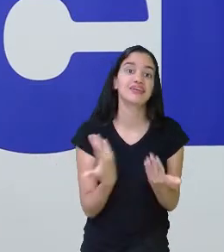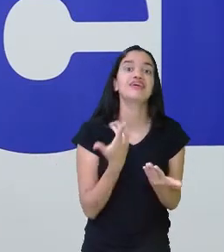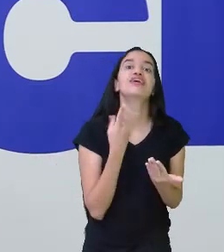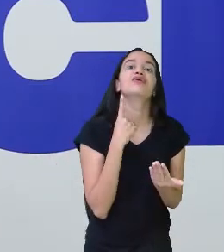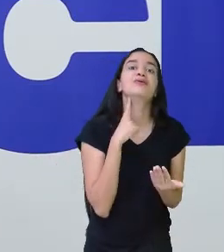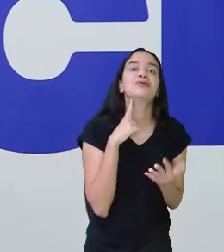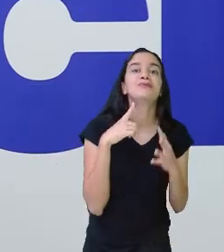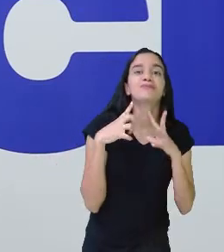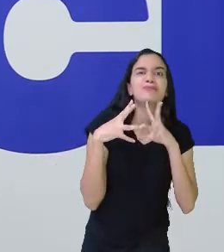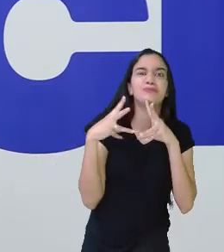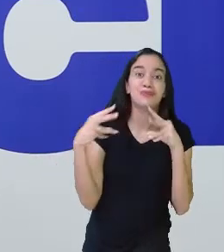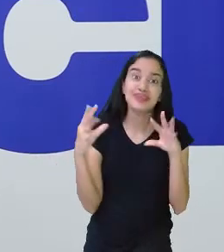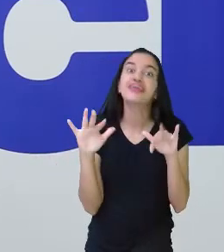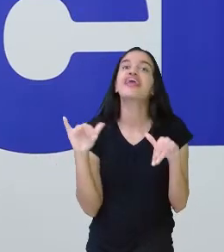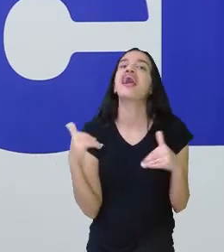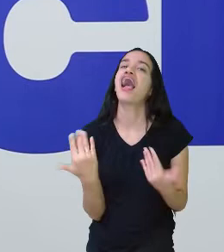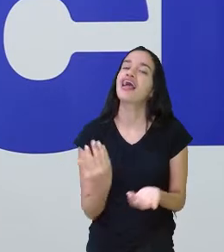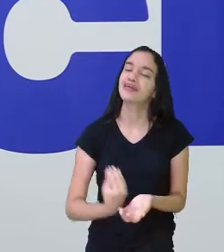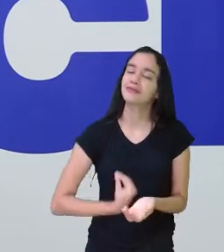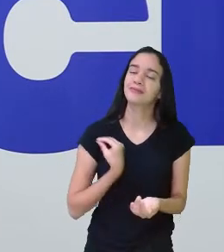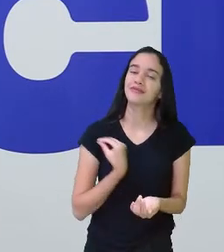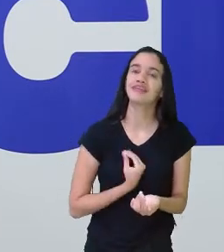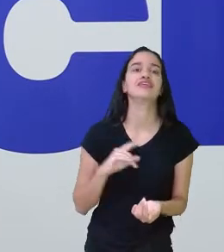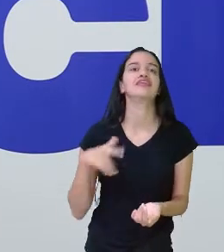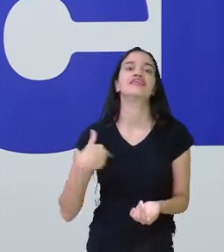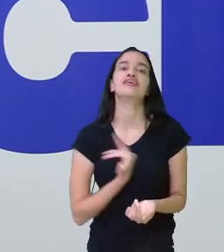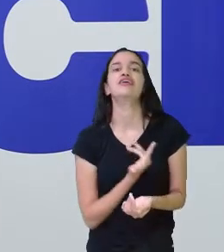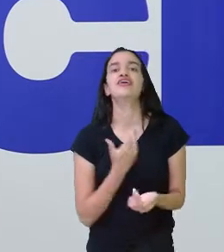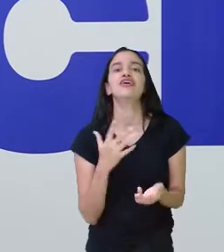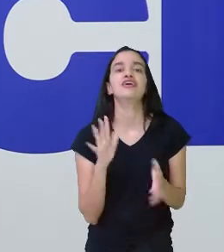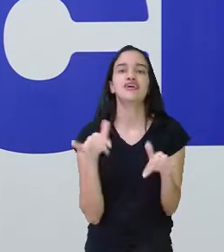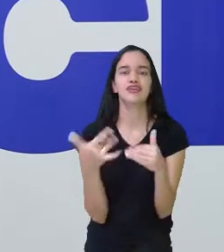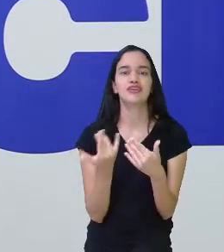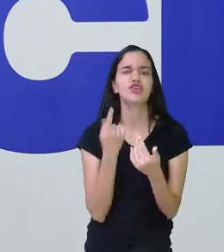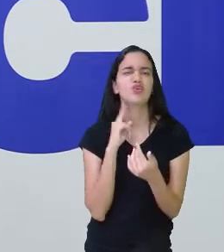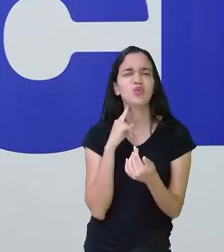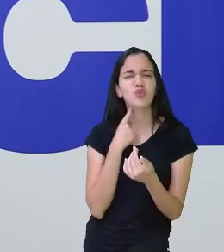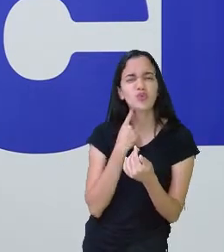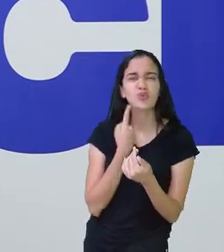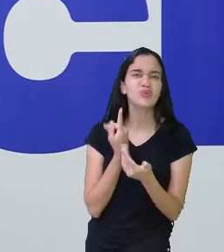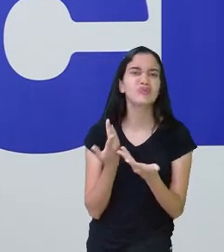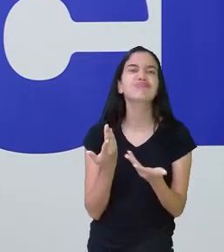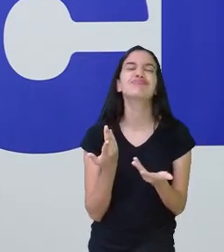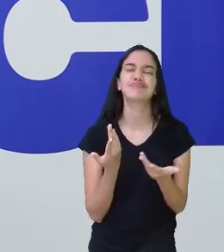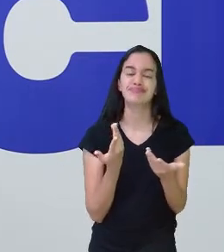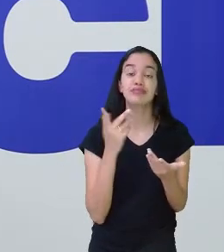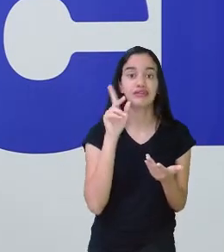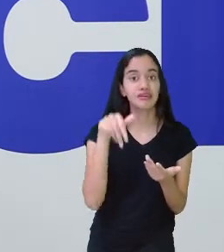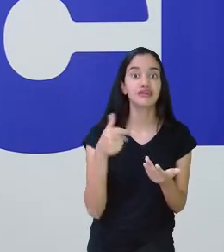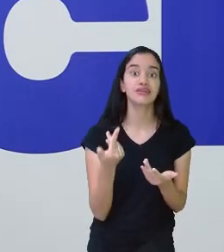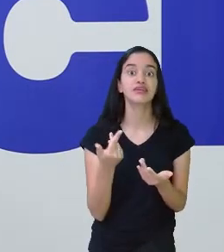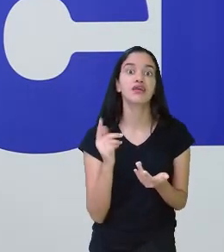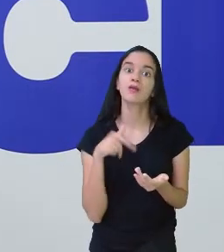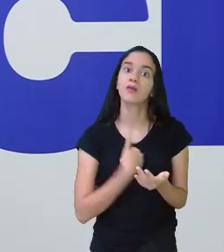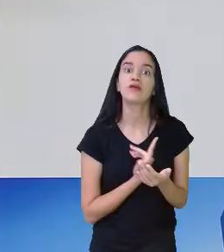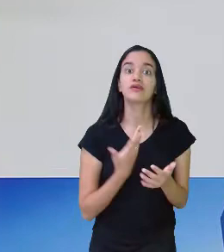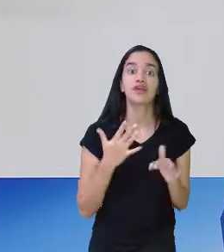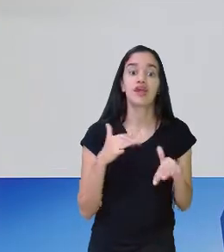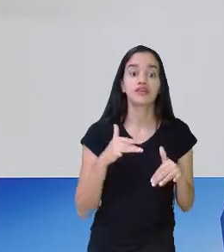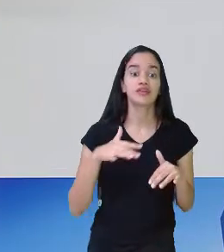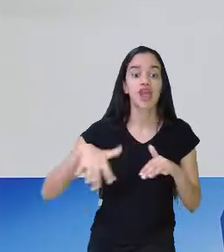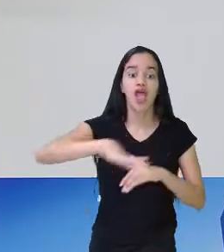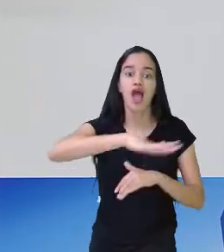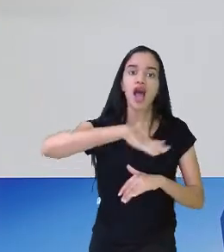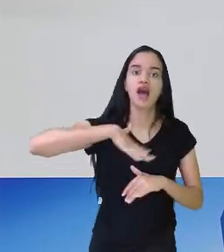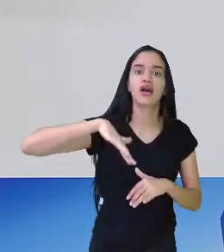seres decompositores. Isso mesmo. A gente ia estar andando num monte de sujeira, professora Sinara. Isso mesmo, a gente não ia ter espaço para